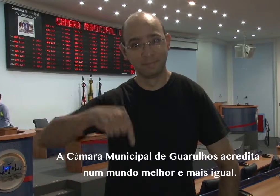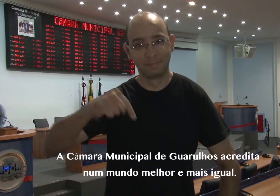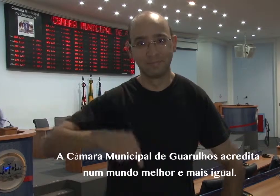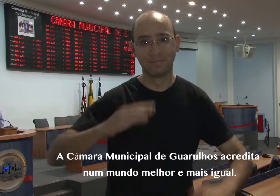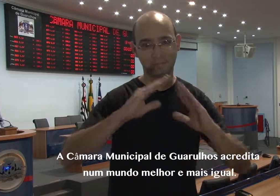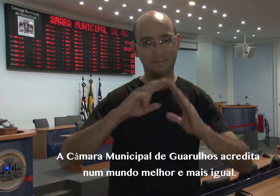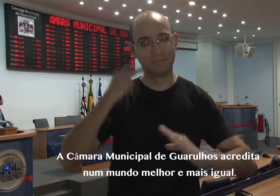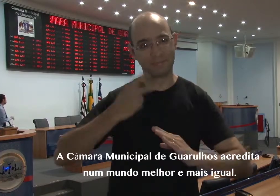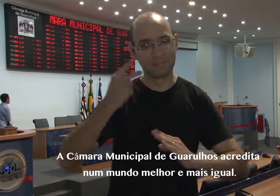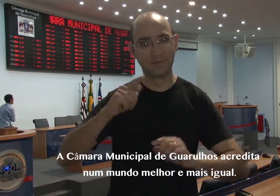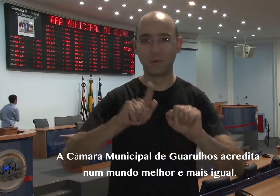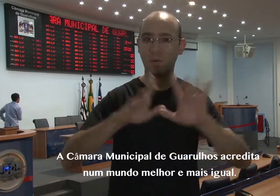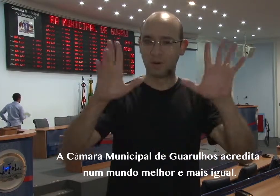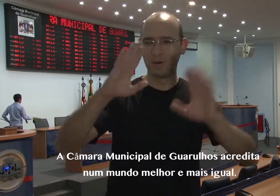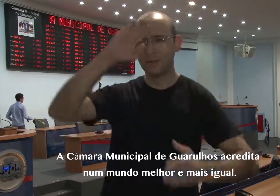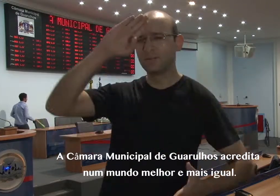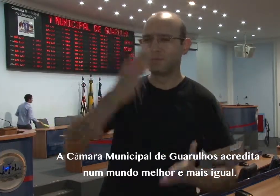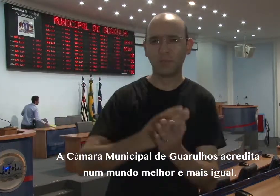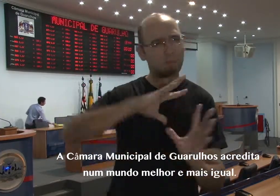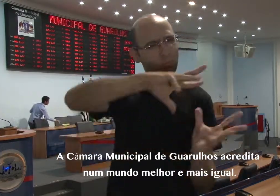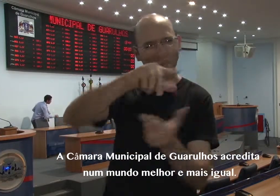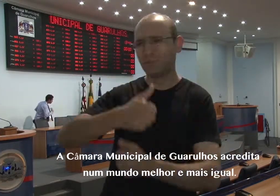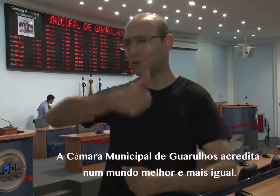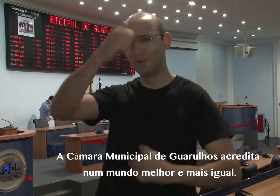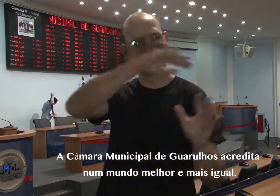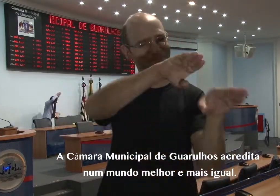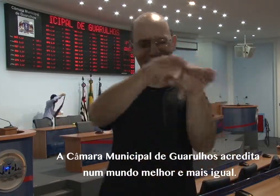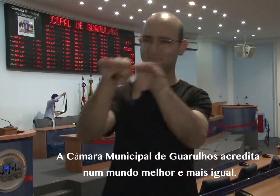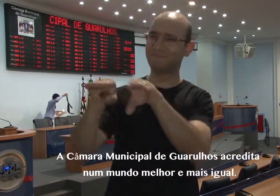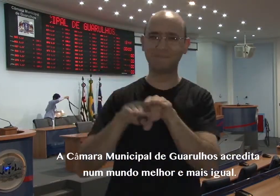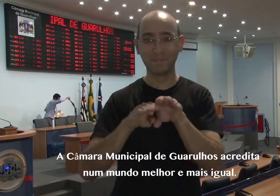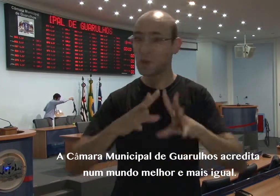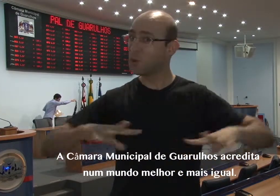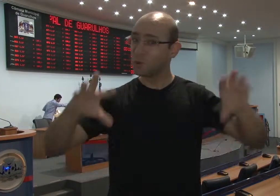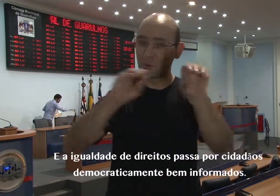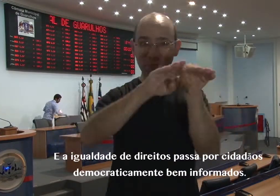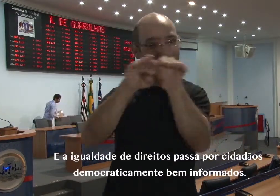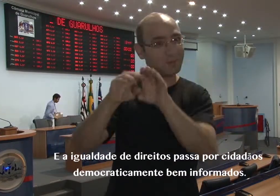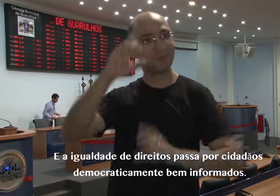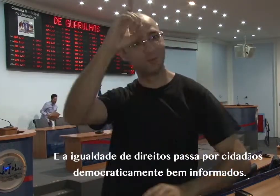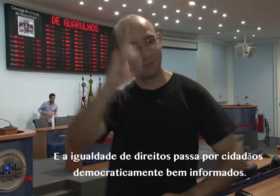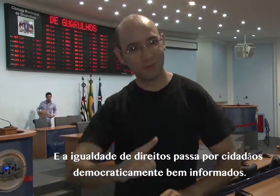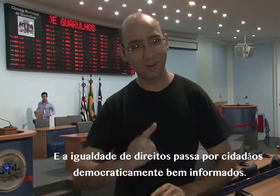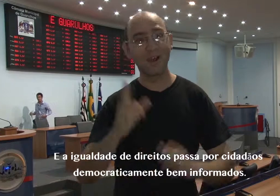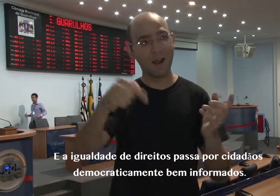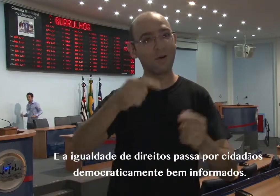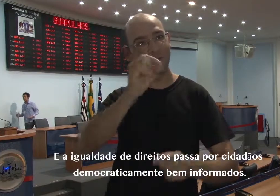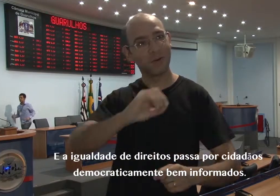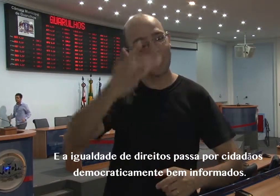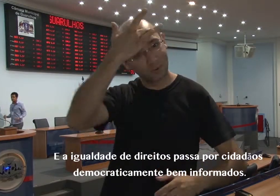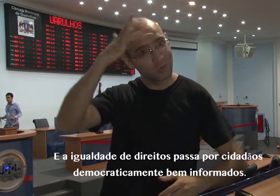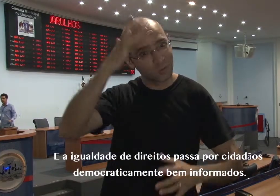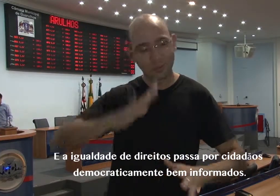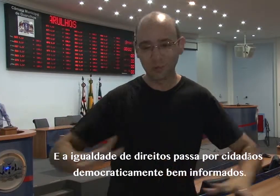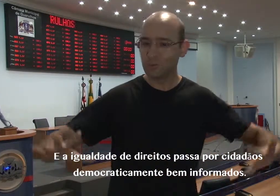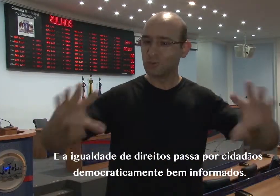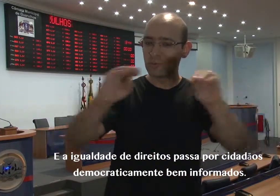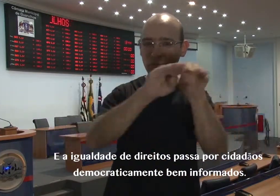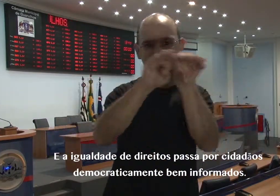A Câmara Municipal de Guarulhos acredita num mundo melhor e mais igual. E a igualdade de direitos passa por